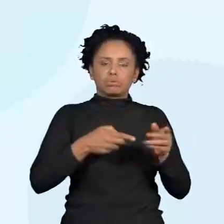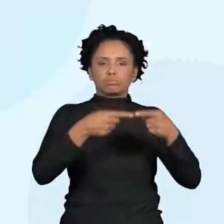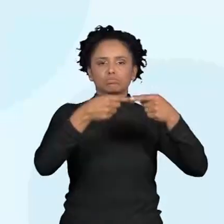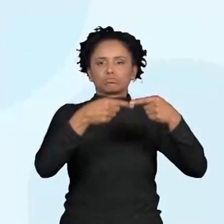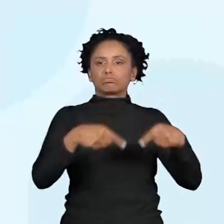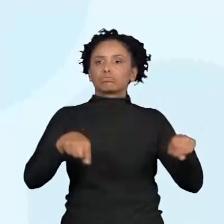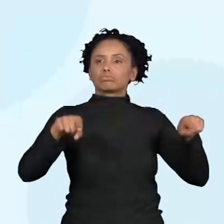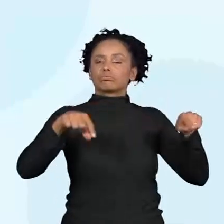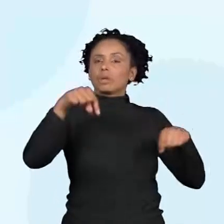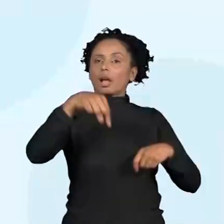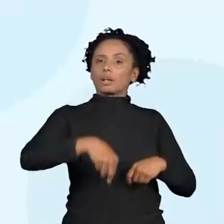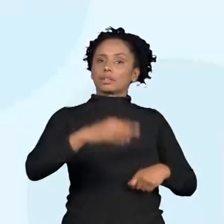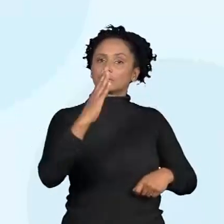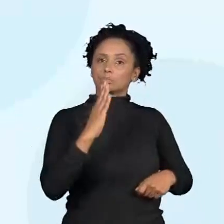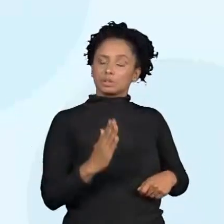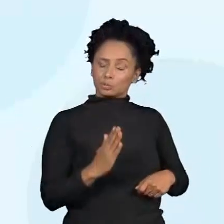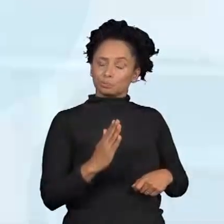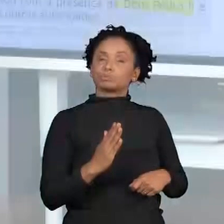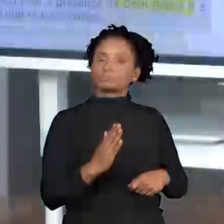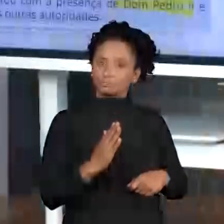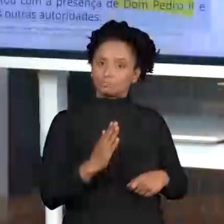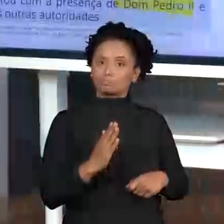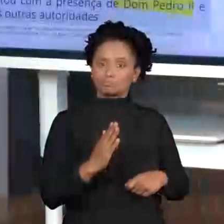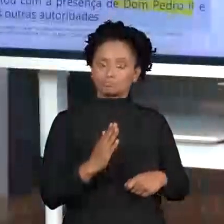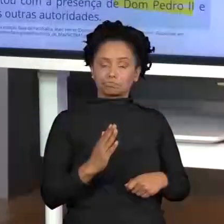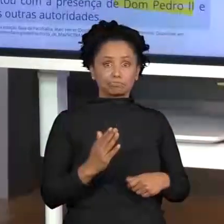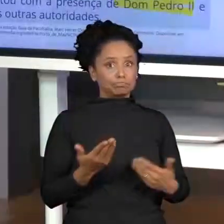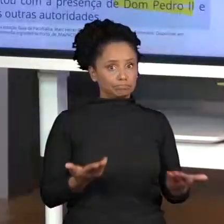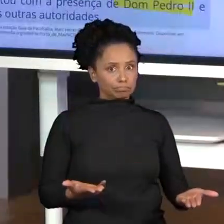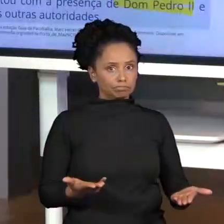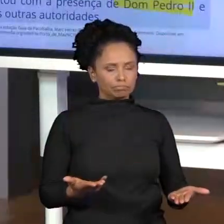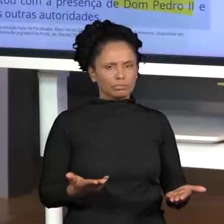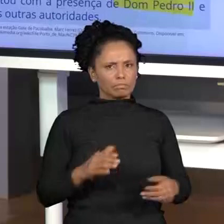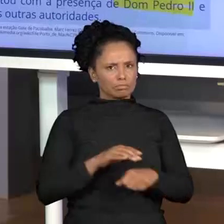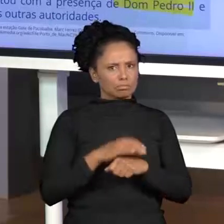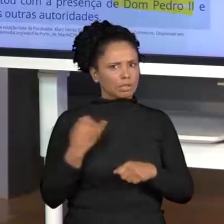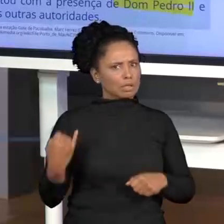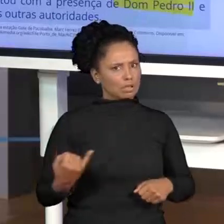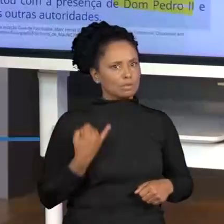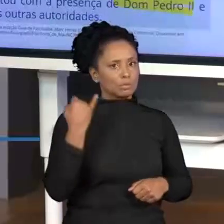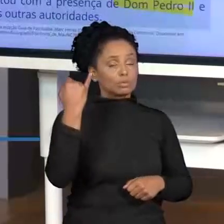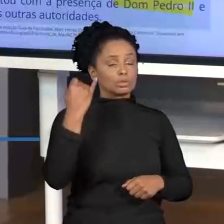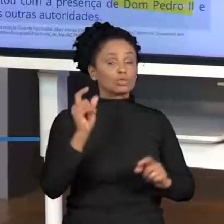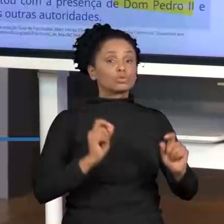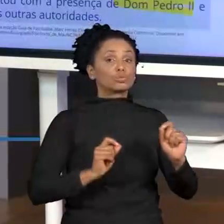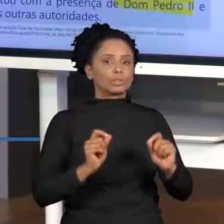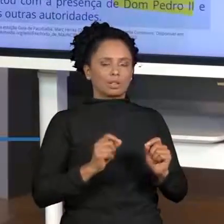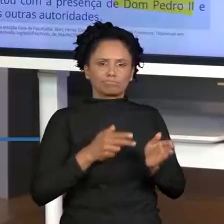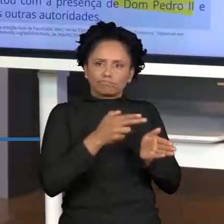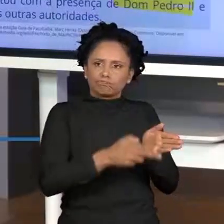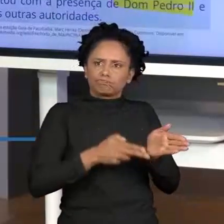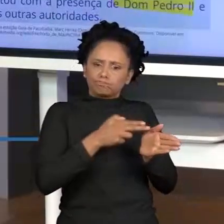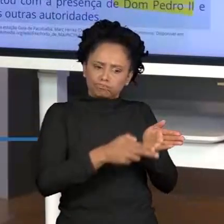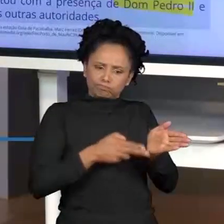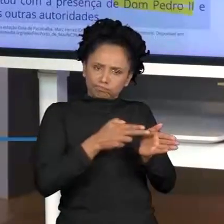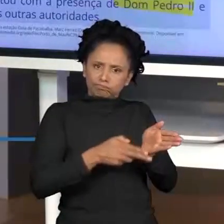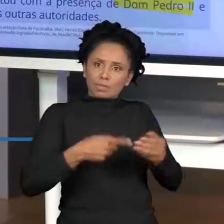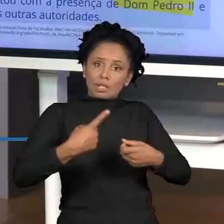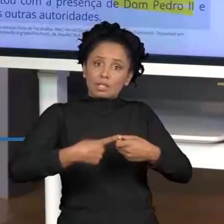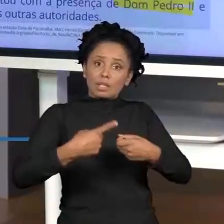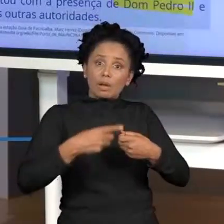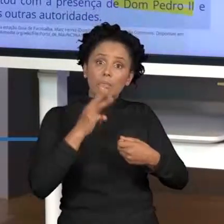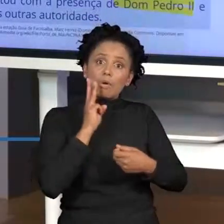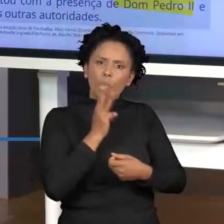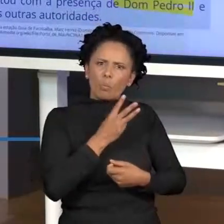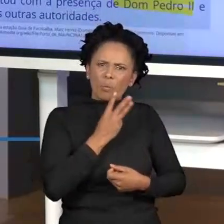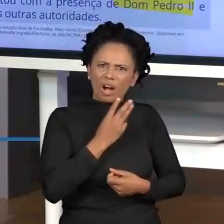aí na construção do Brasil, tá? E aí tem a palavra aí, a ferrovia de Mauá. A gente vai